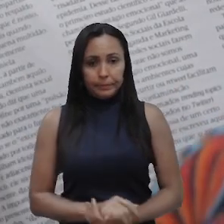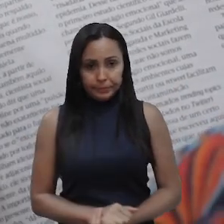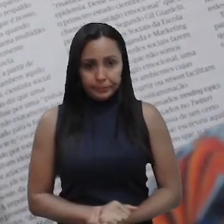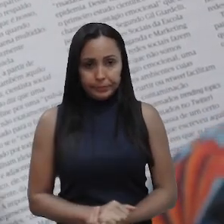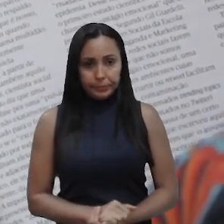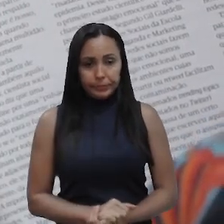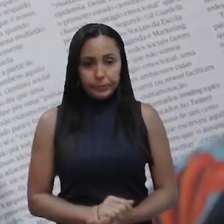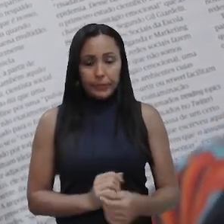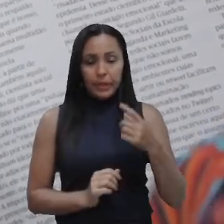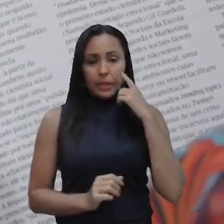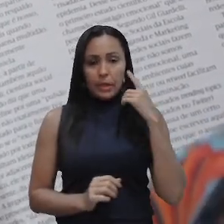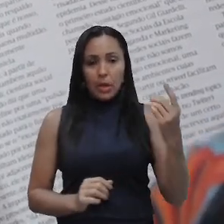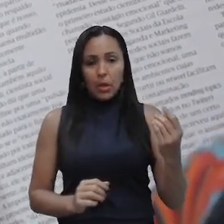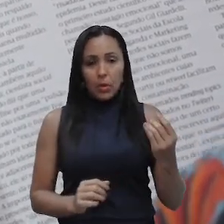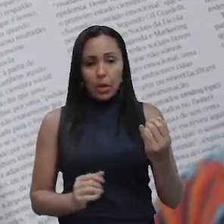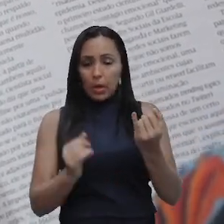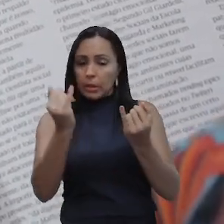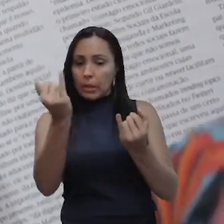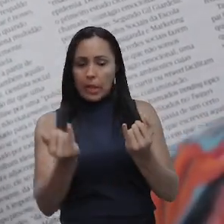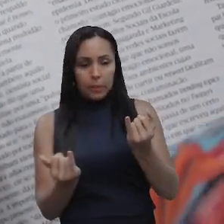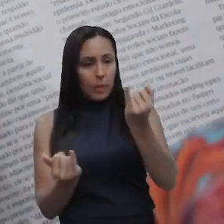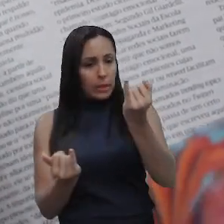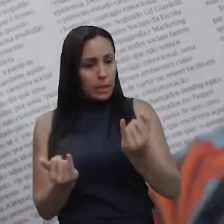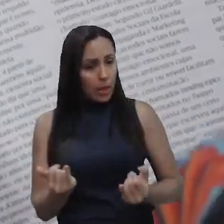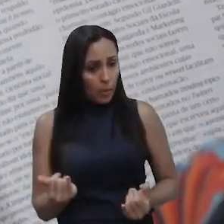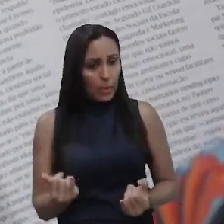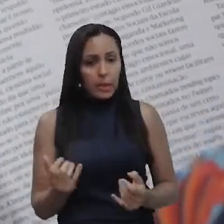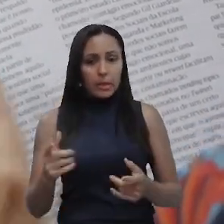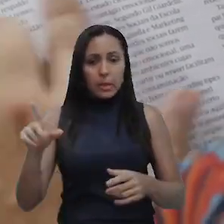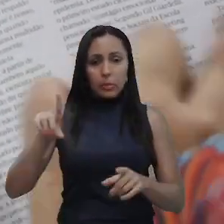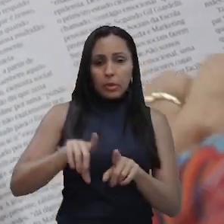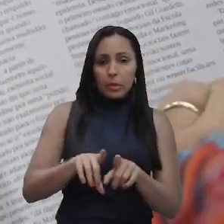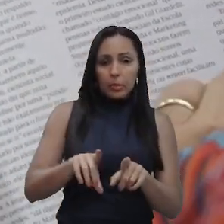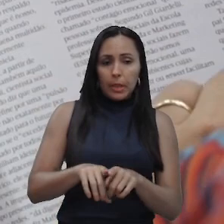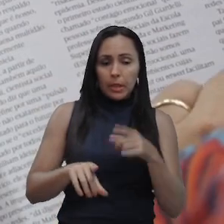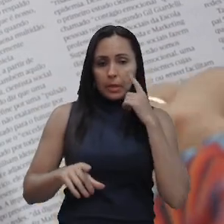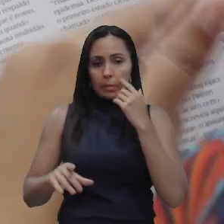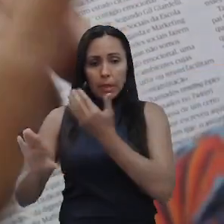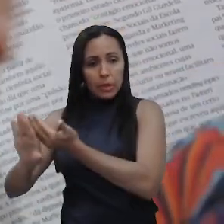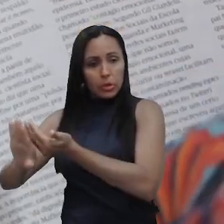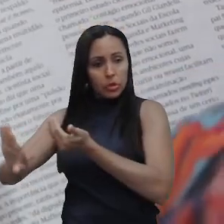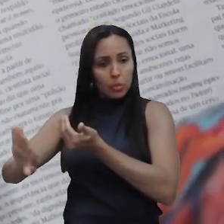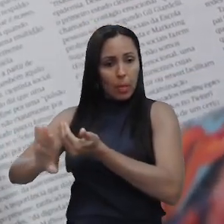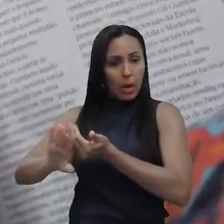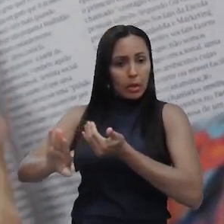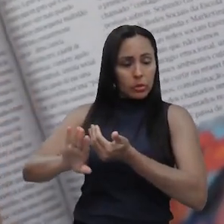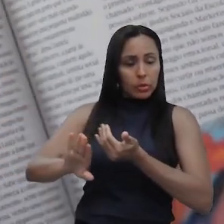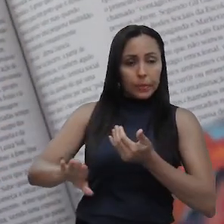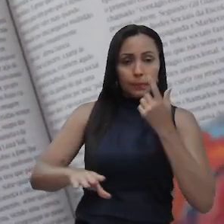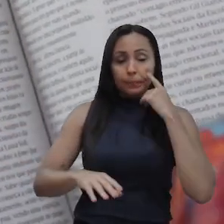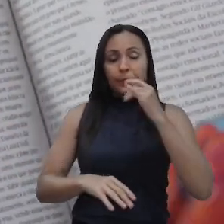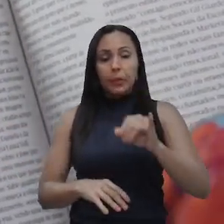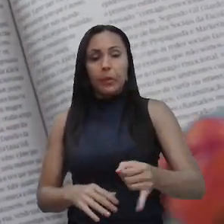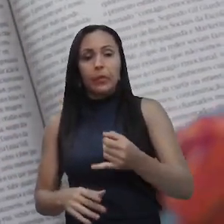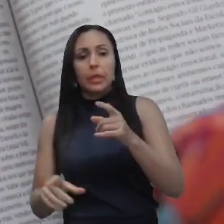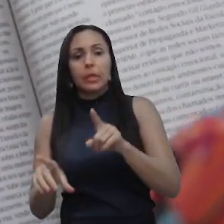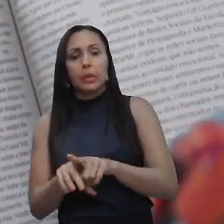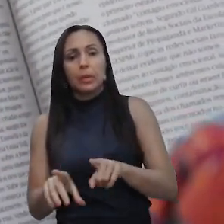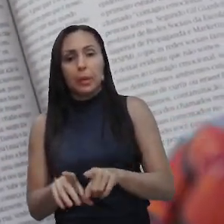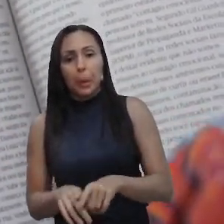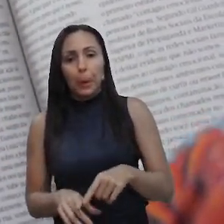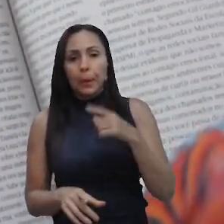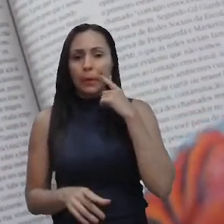A guia vertical aparecendo. E ainda assim a gente tem uma certa continuidade. Aproveitando também, eu já mostro que a gente